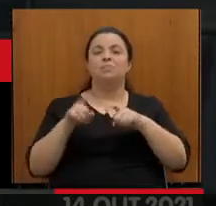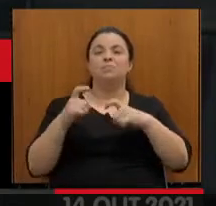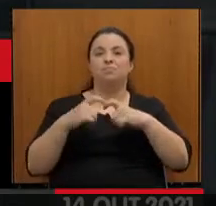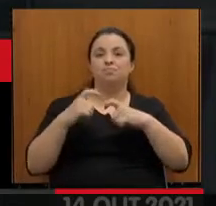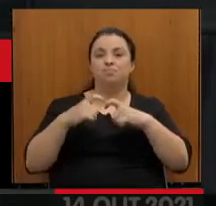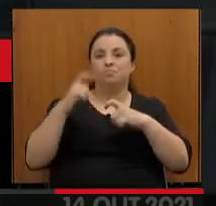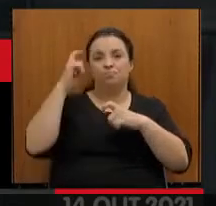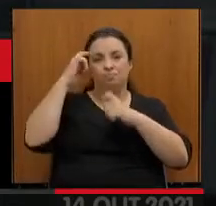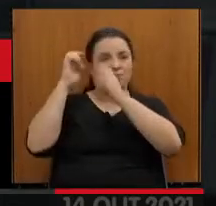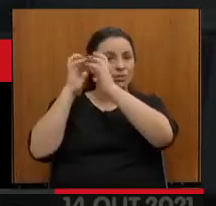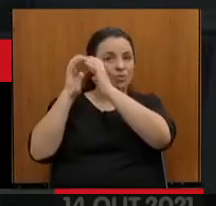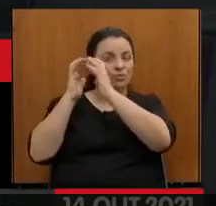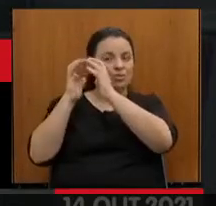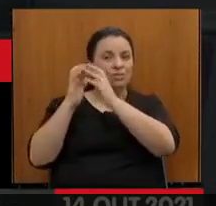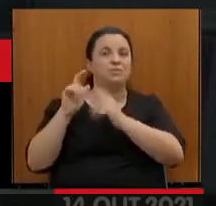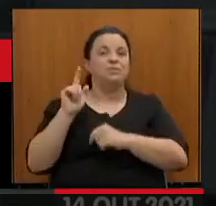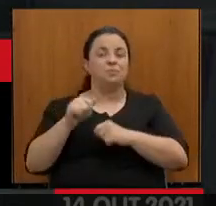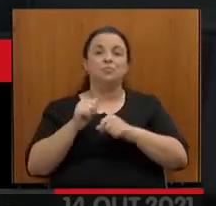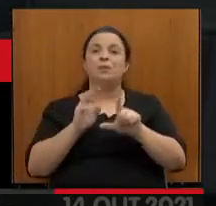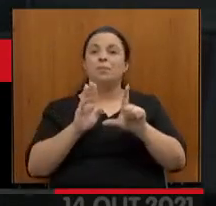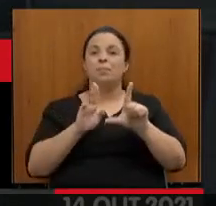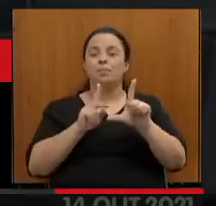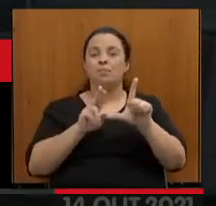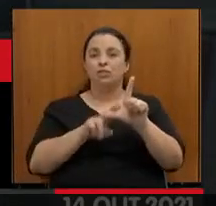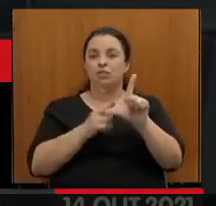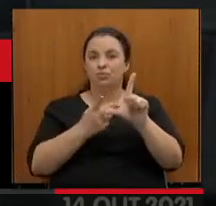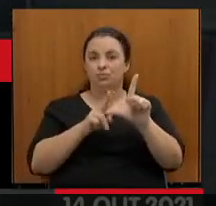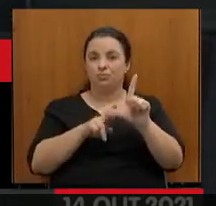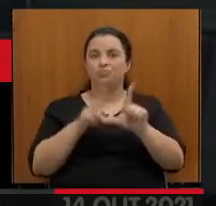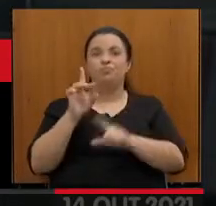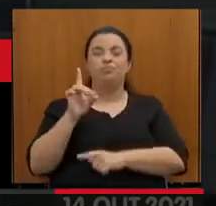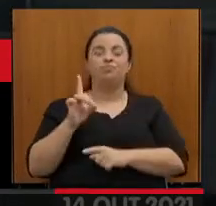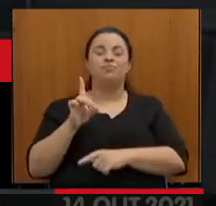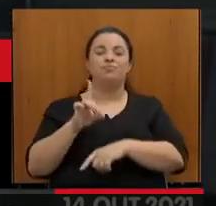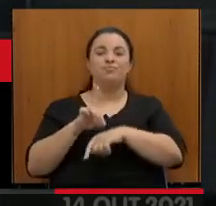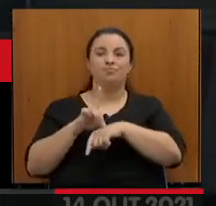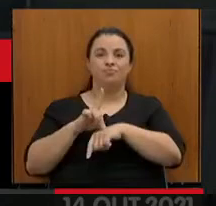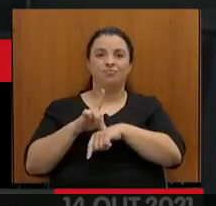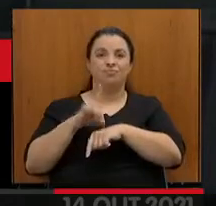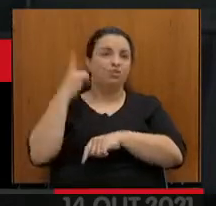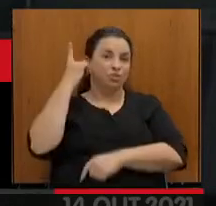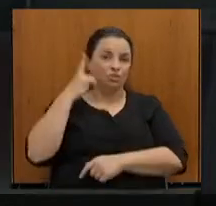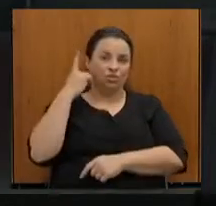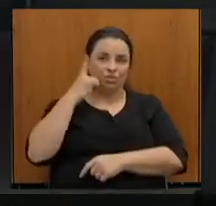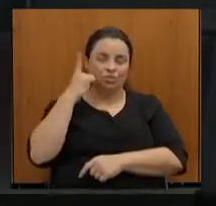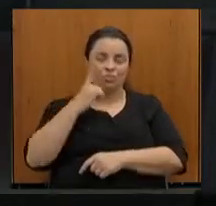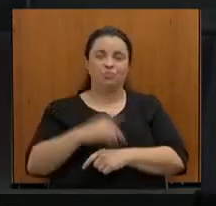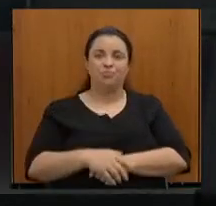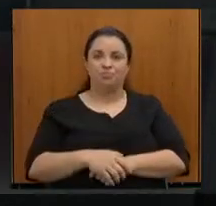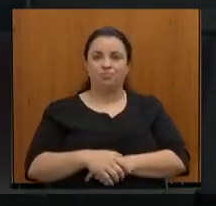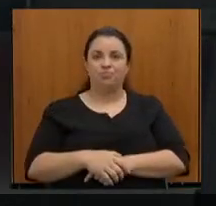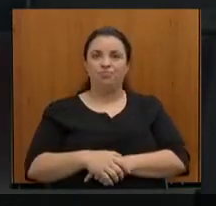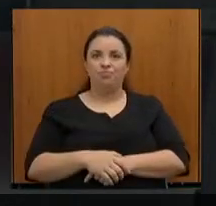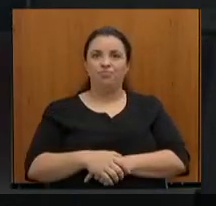para que vamos compartilhar essa apresentação. O primeiro slide, por gentileza.